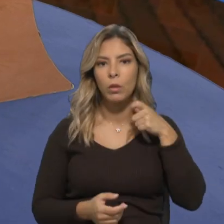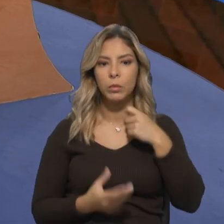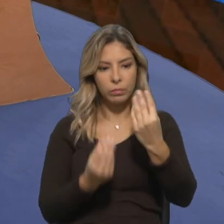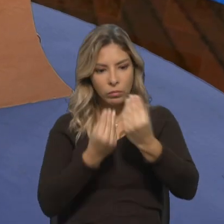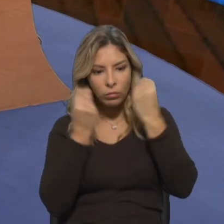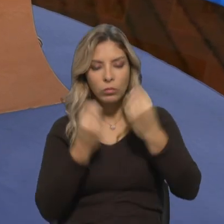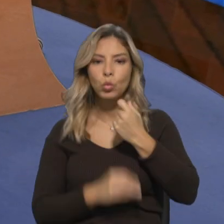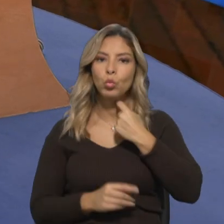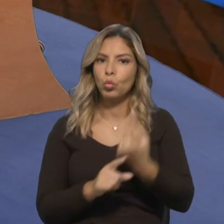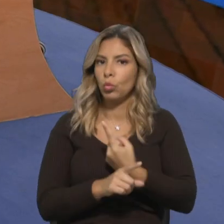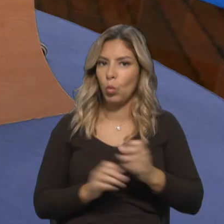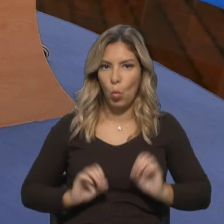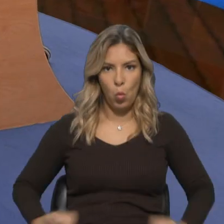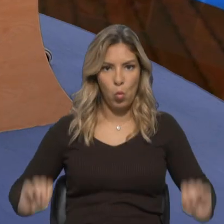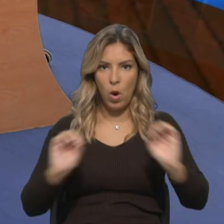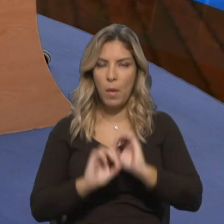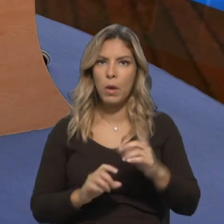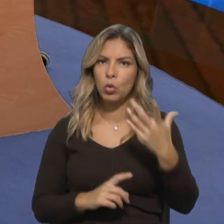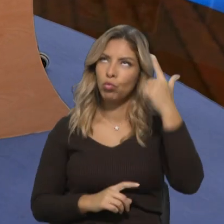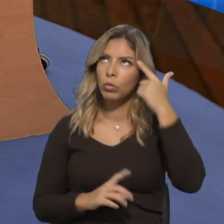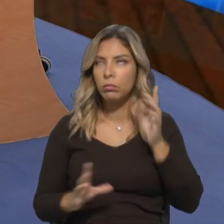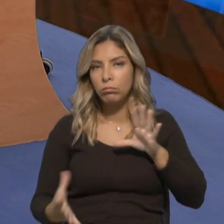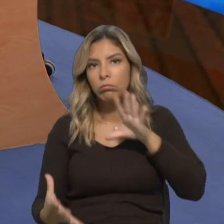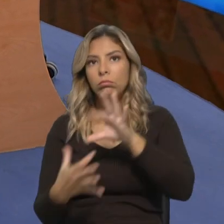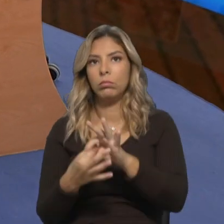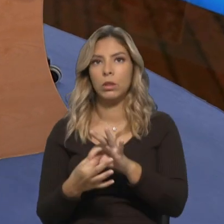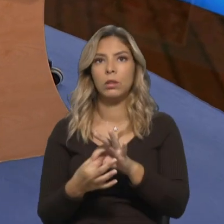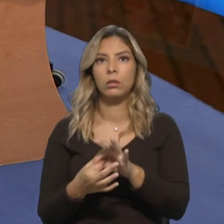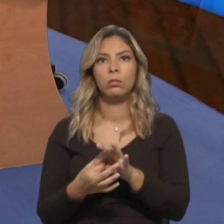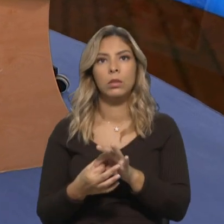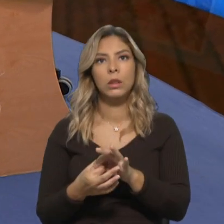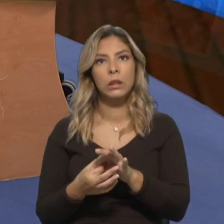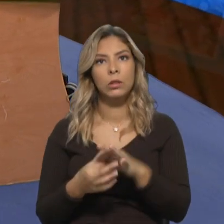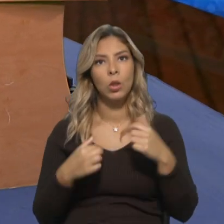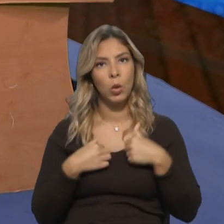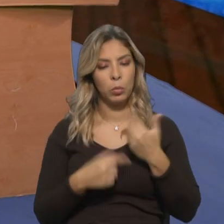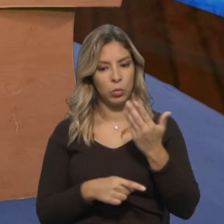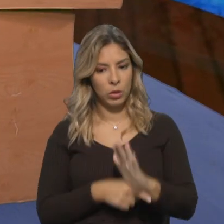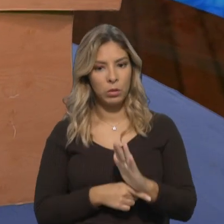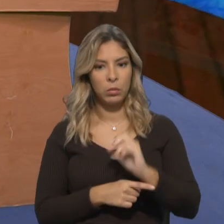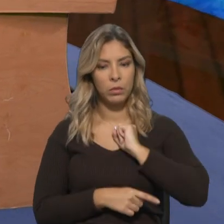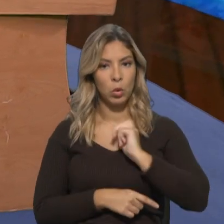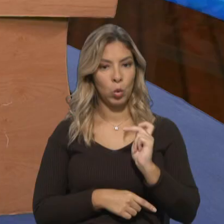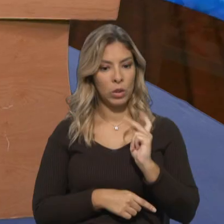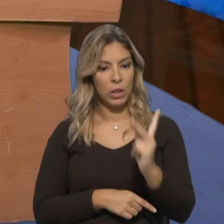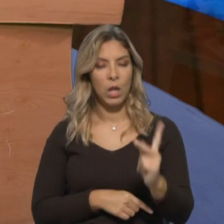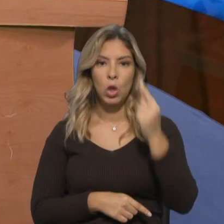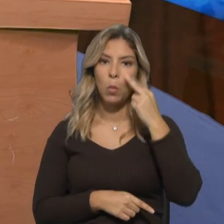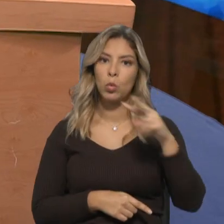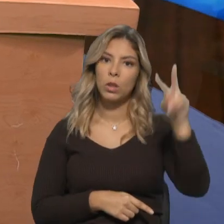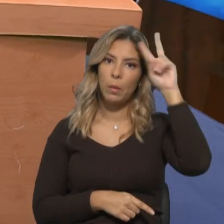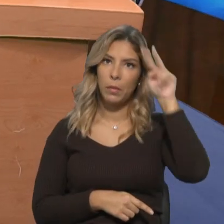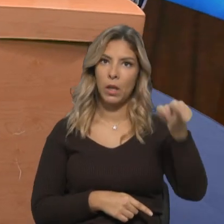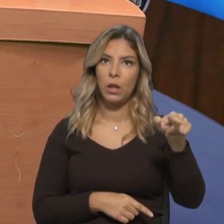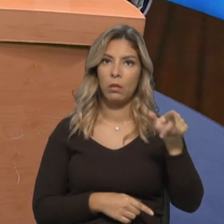consagrada, resolvemos também nos consagrar um pouco à missão e à partida. Eu, no meu caso, por exemplo, tive 2 anos já em Moçambique como casal,